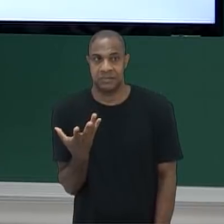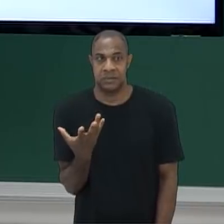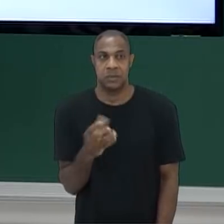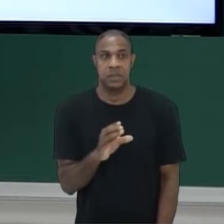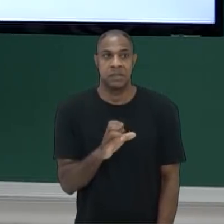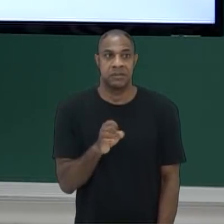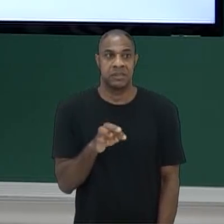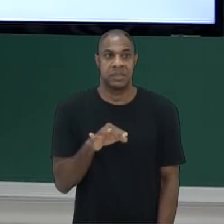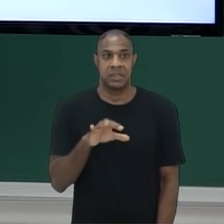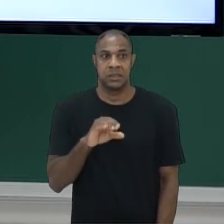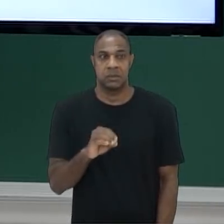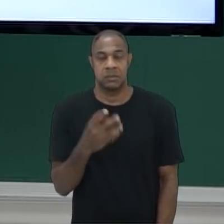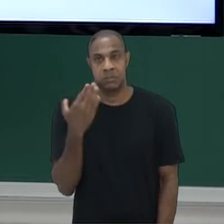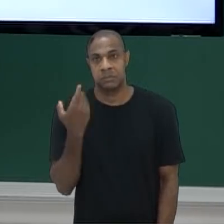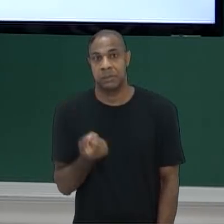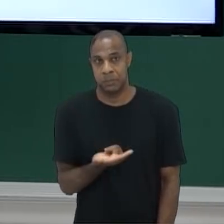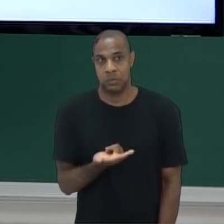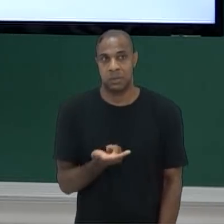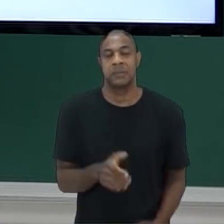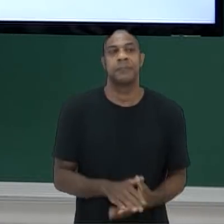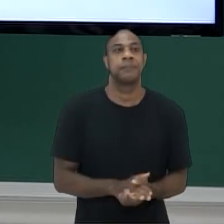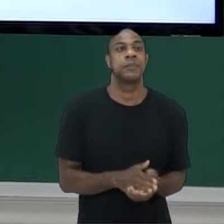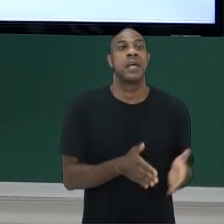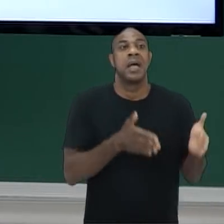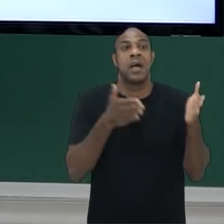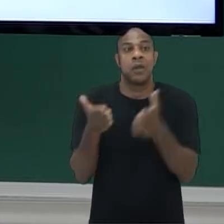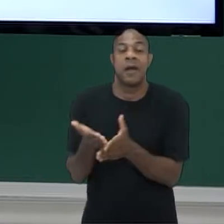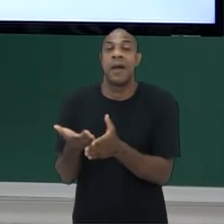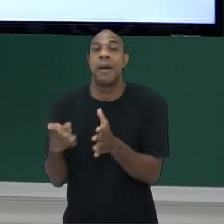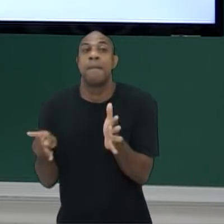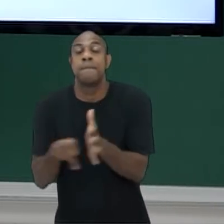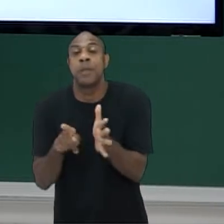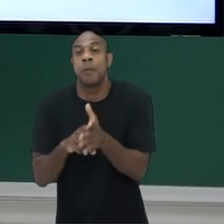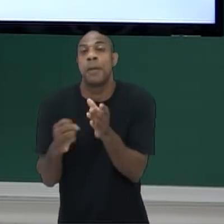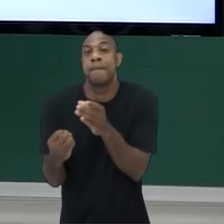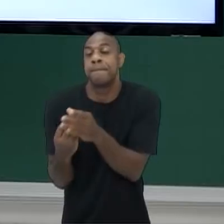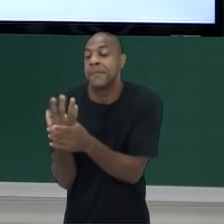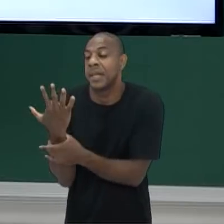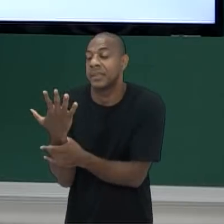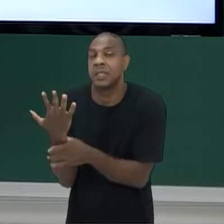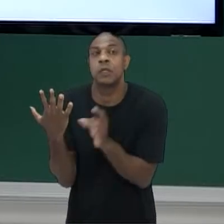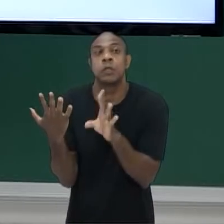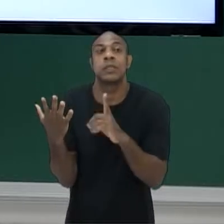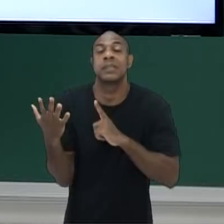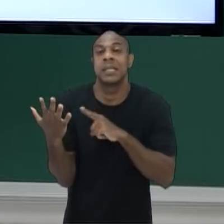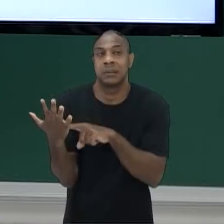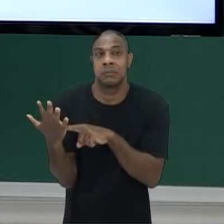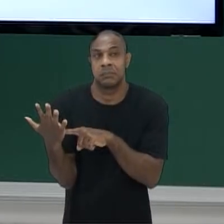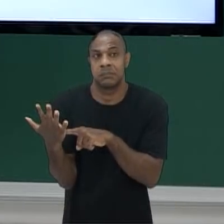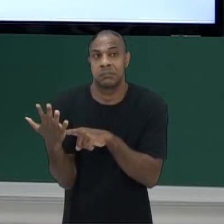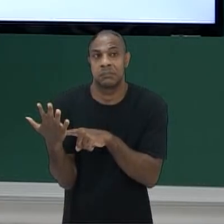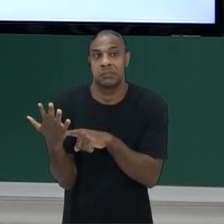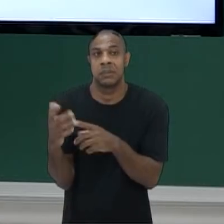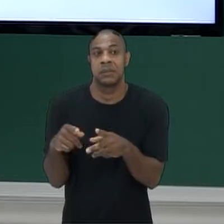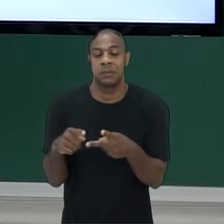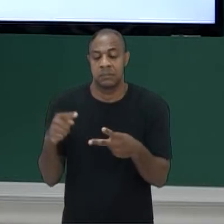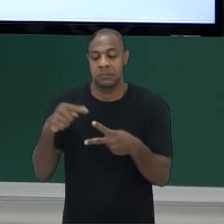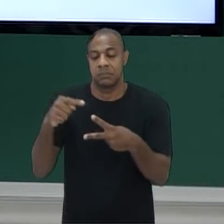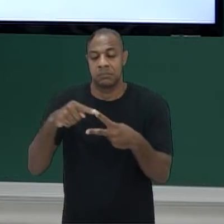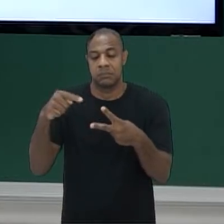célula vegetal, são as organelas exclusivas. Só as células vegetais possuem parede